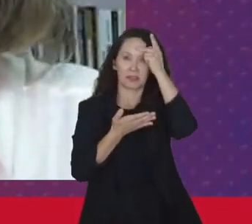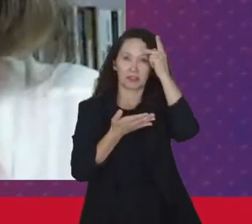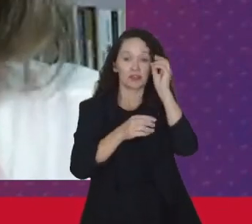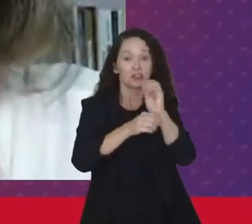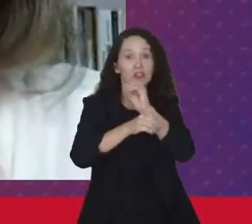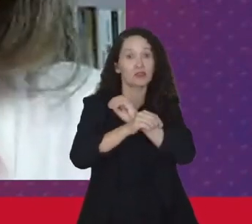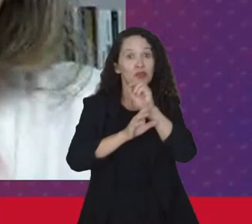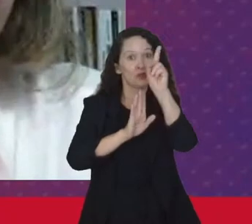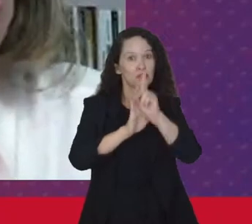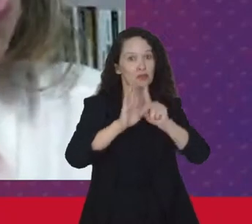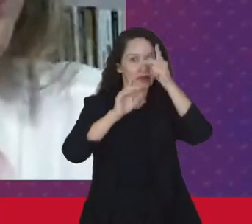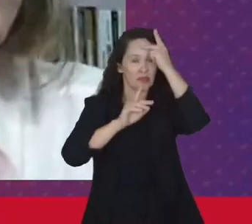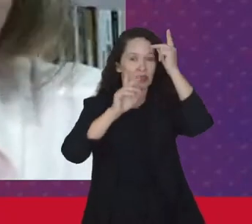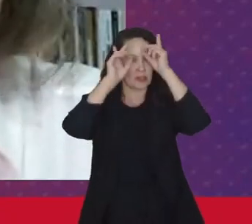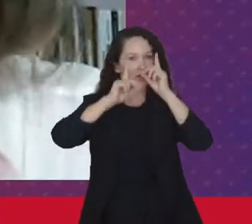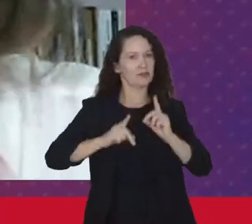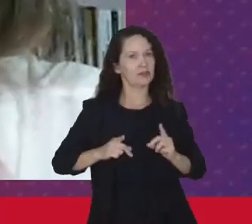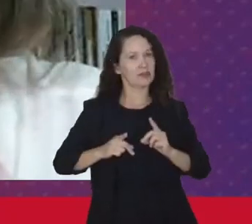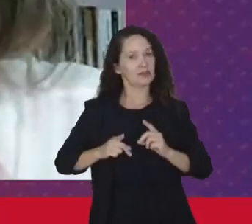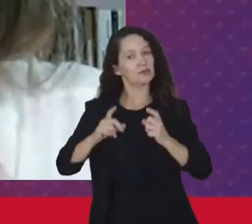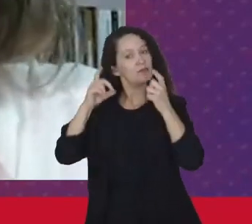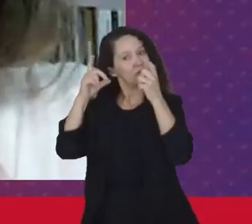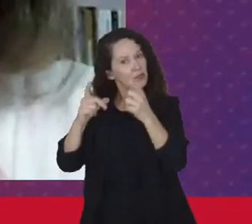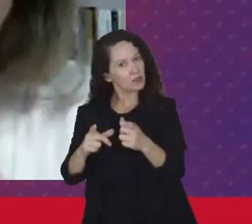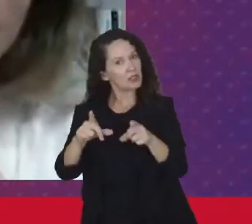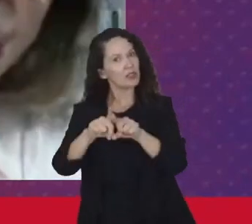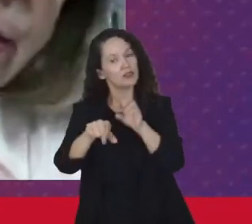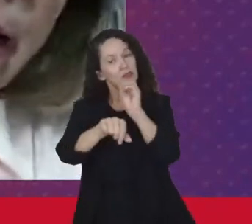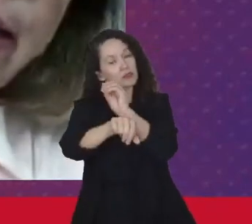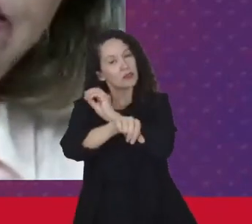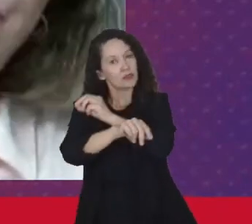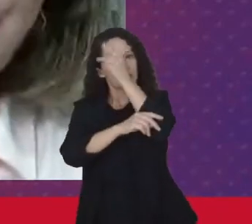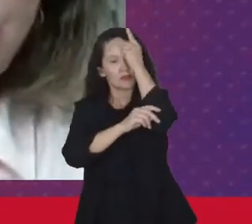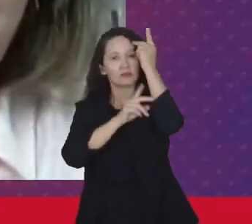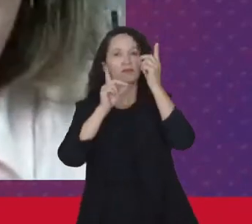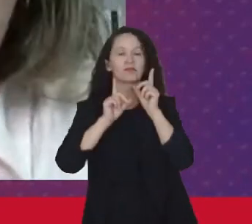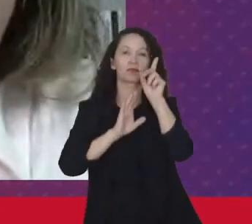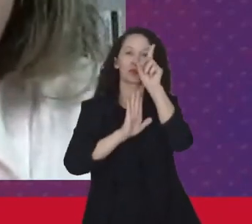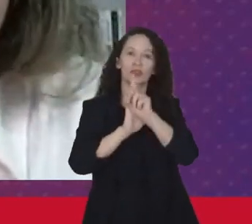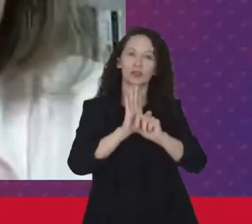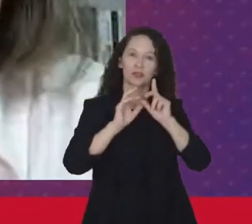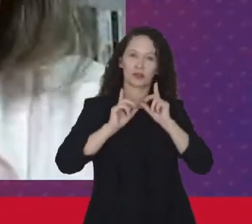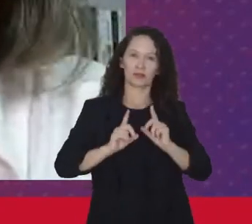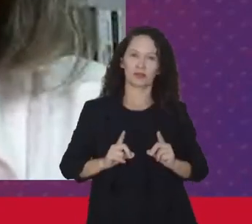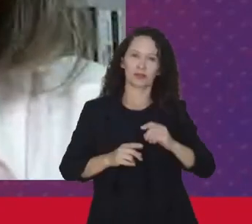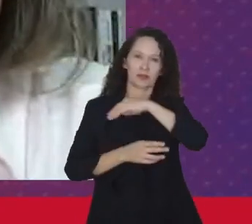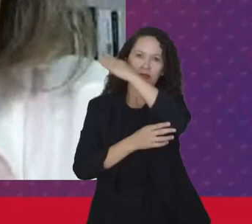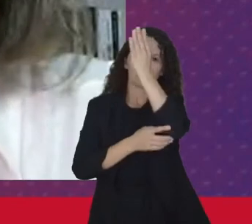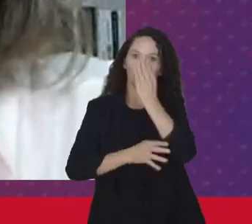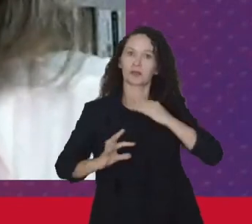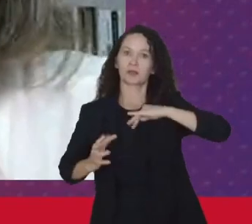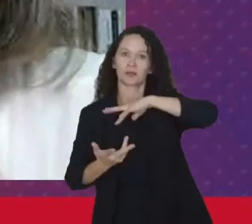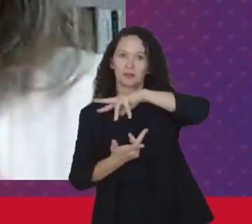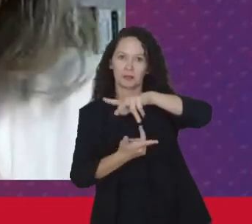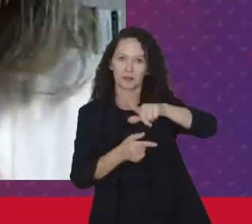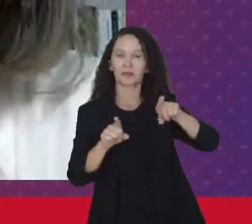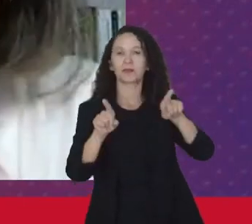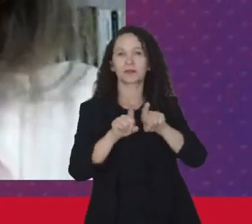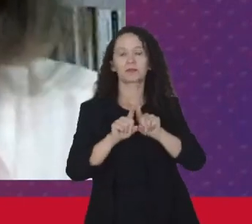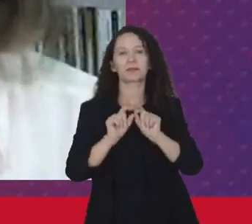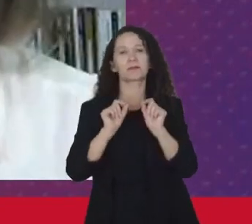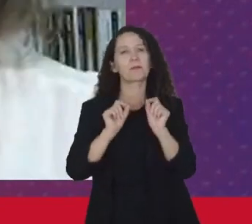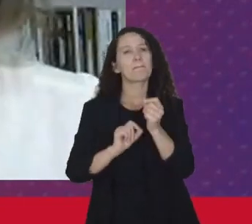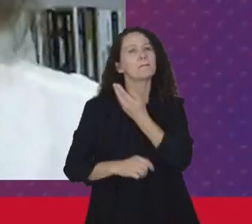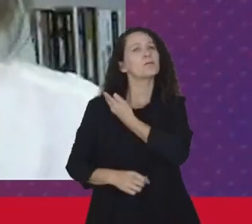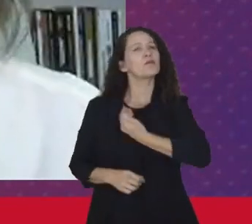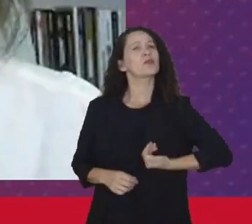pessoas com deficiência, por órgãos de defesa dos direitos da deficiência a nível nacional e internacional. E o que fez